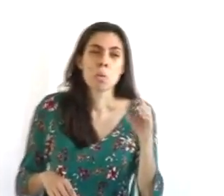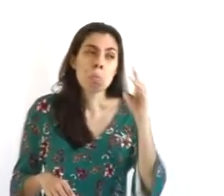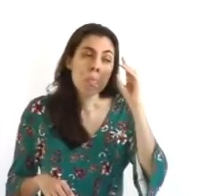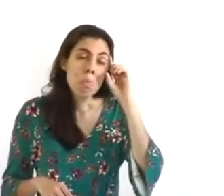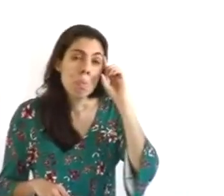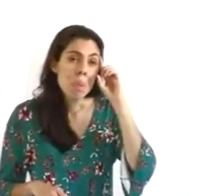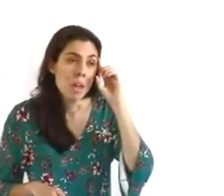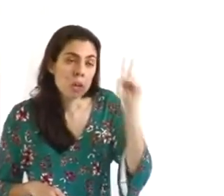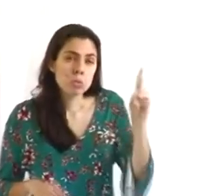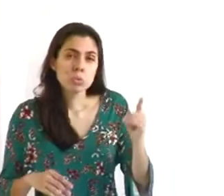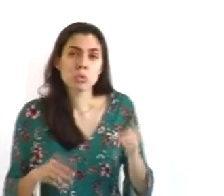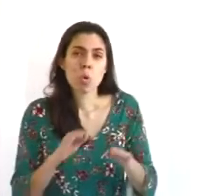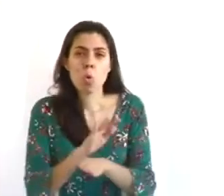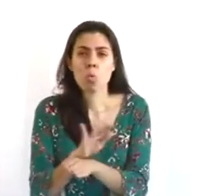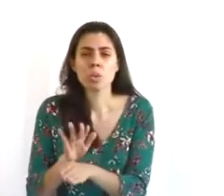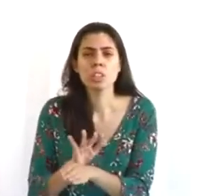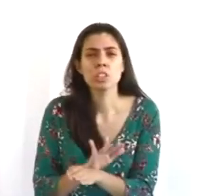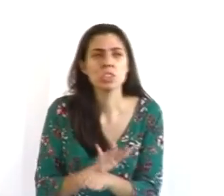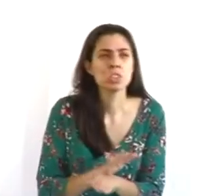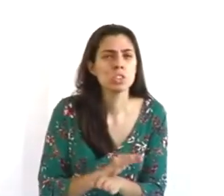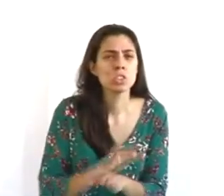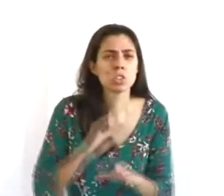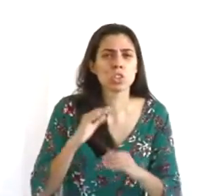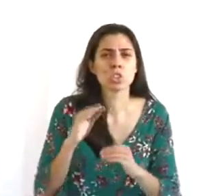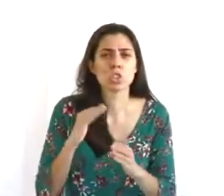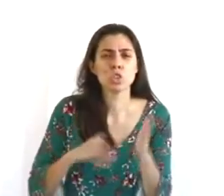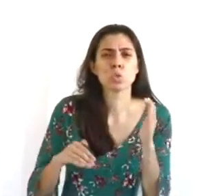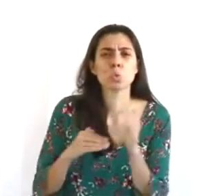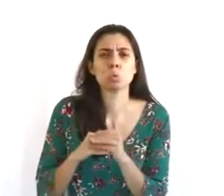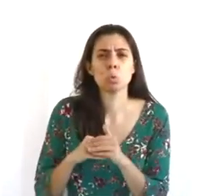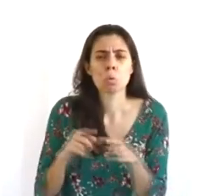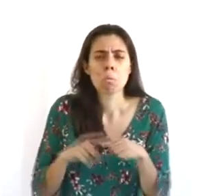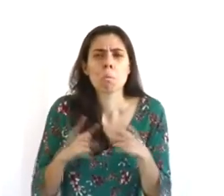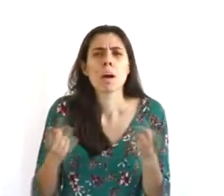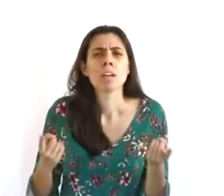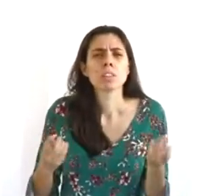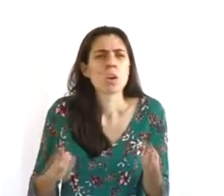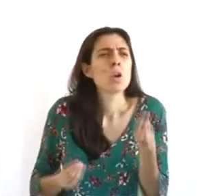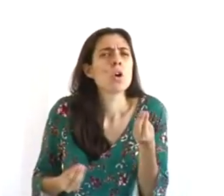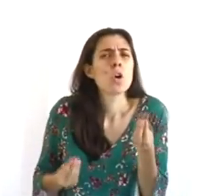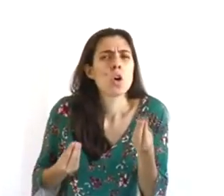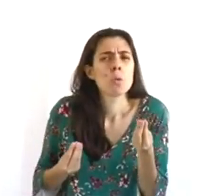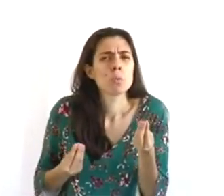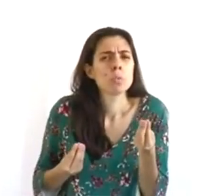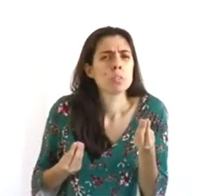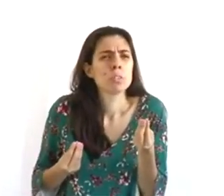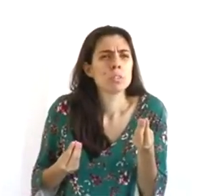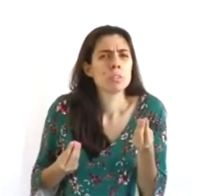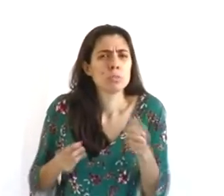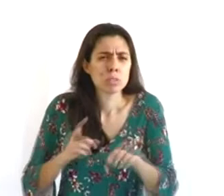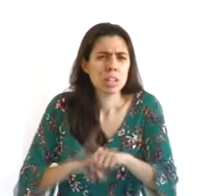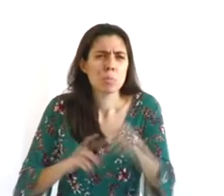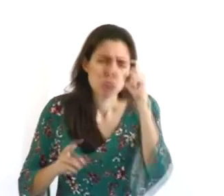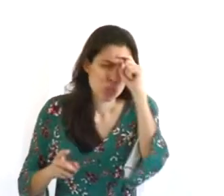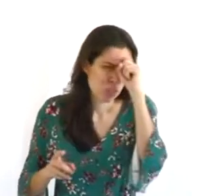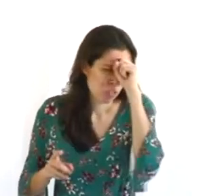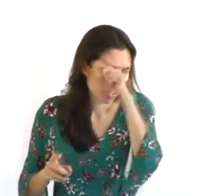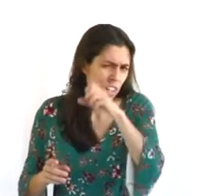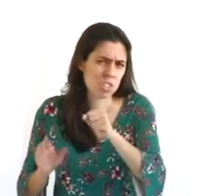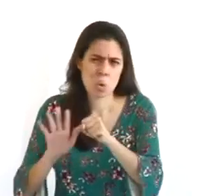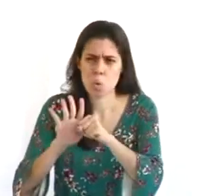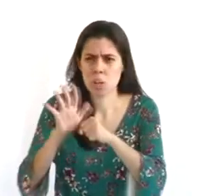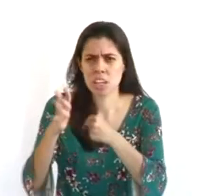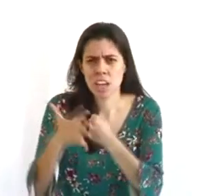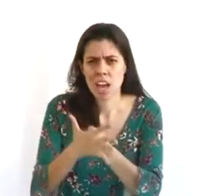pandemia, e essas crises, e essas guerras, e todas essas crises que nós enfrentamos no mundo? Cadê o seu Deus? E às vezes nós nos